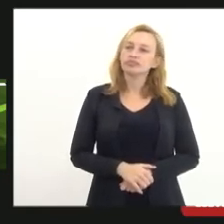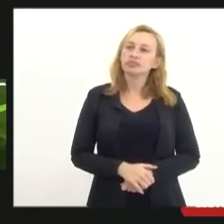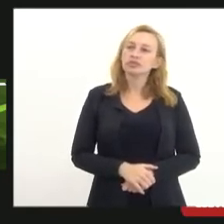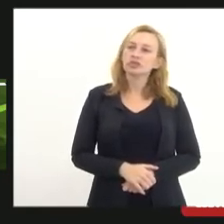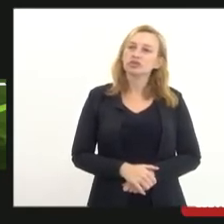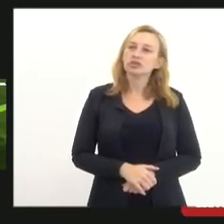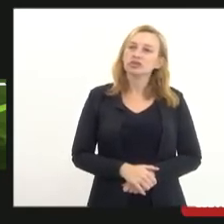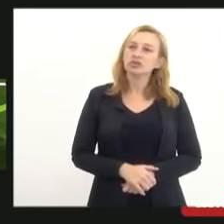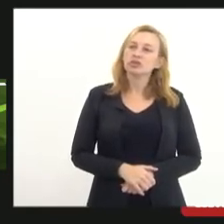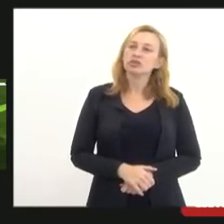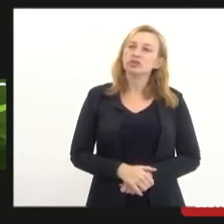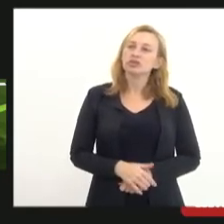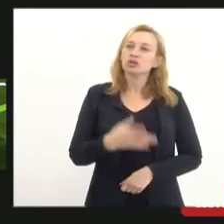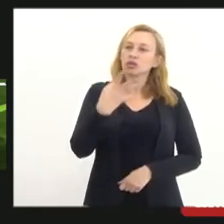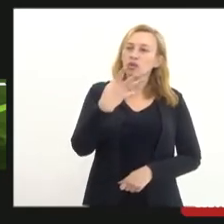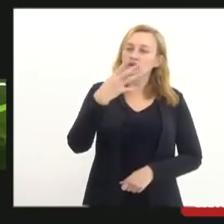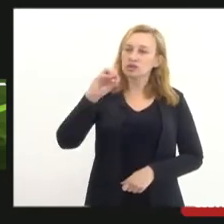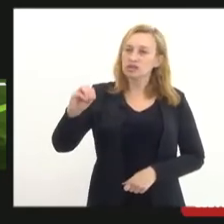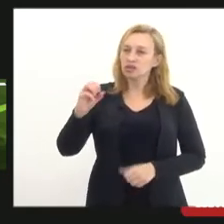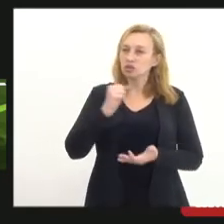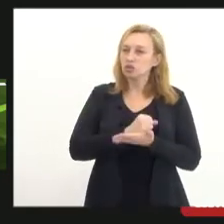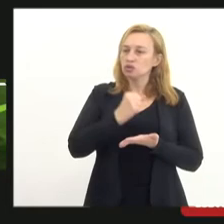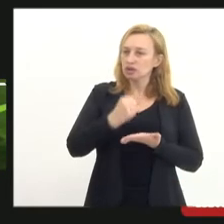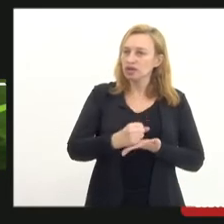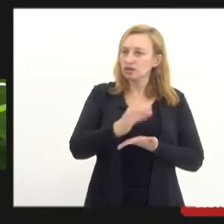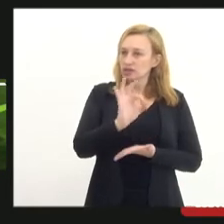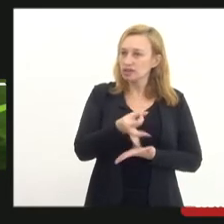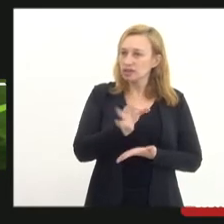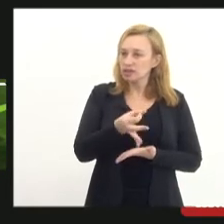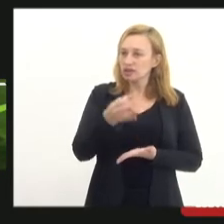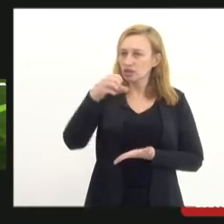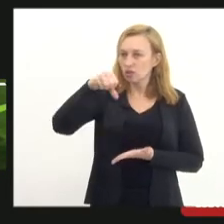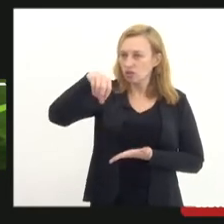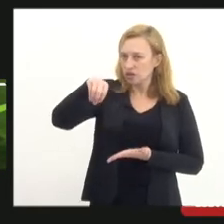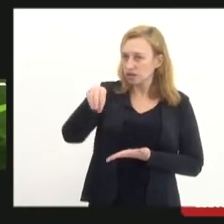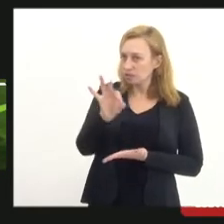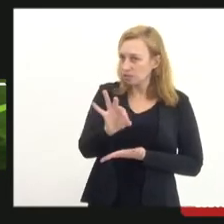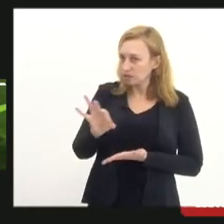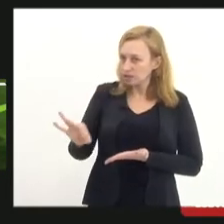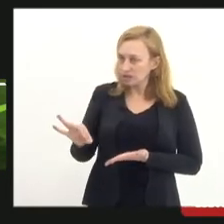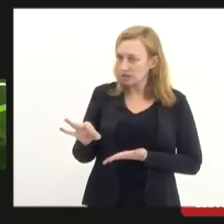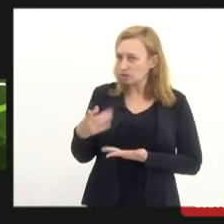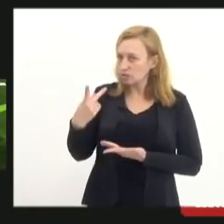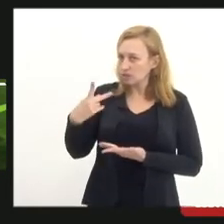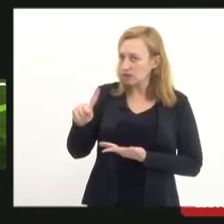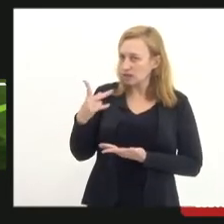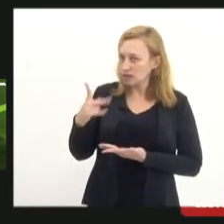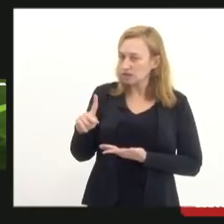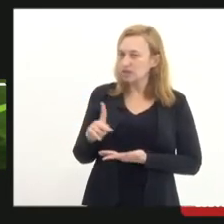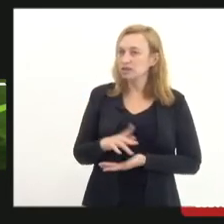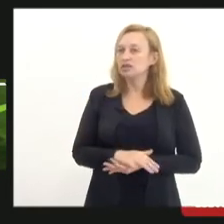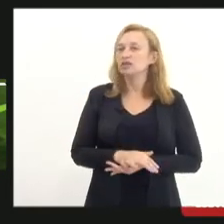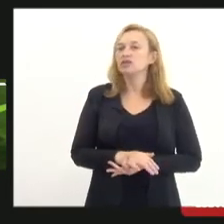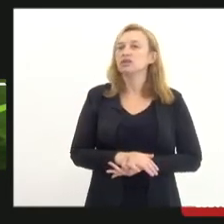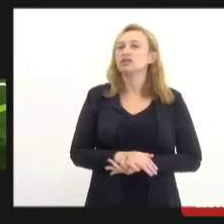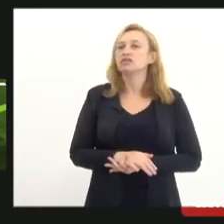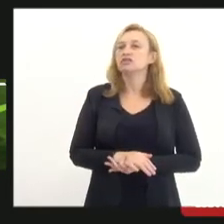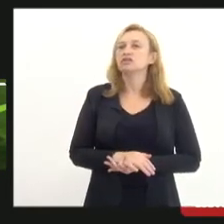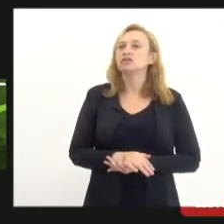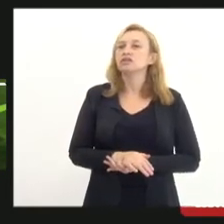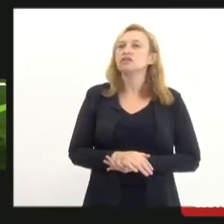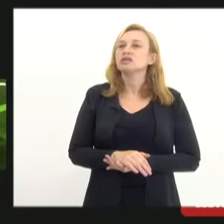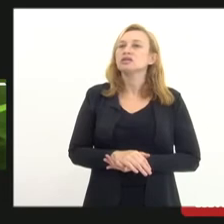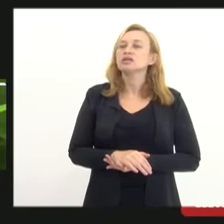dos 400 contratos firmados, 90% deles foi